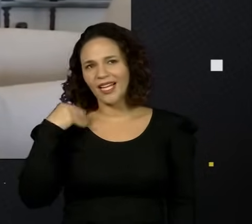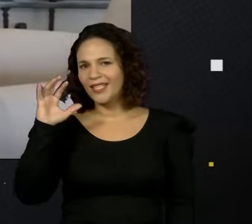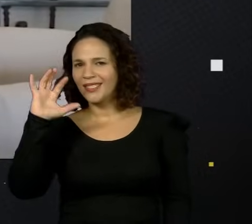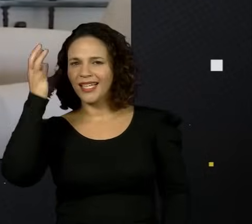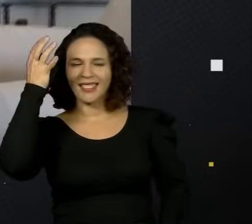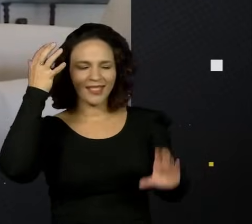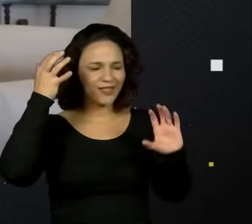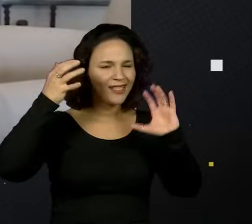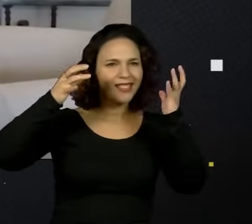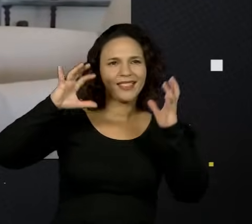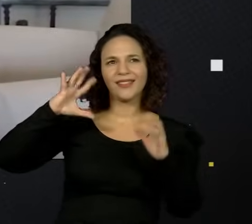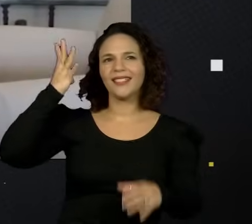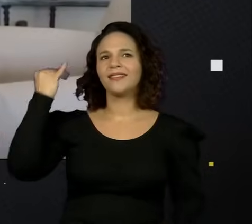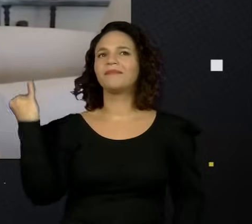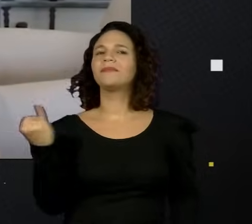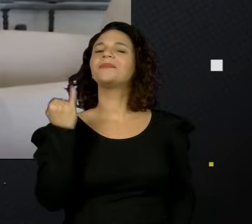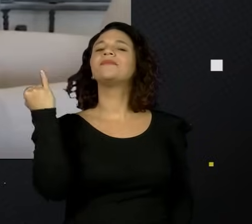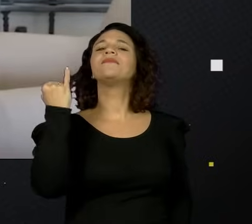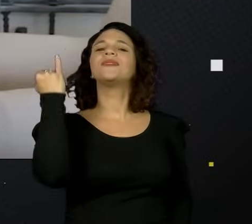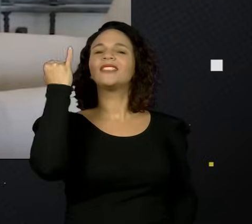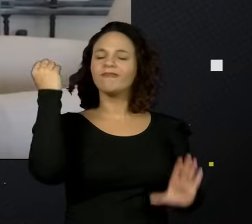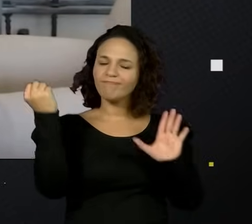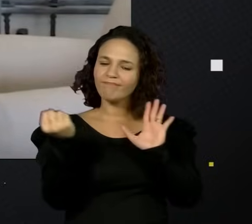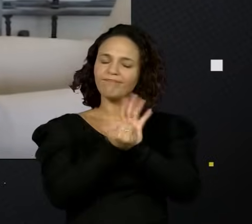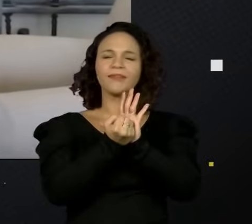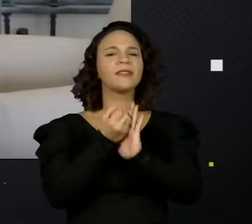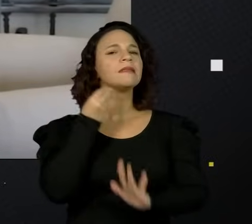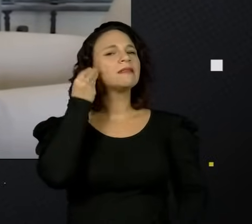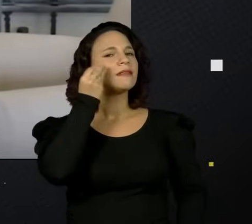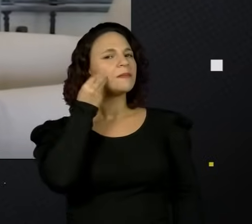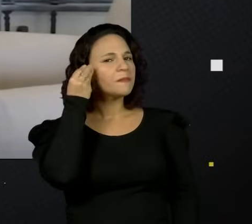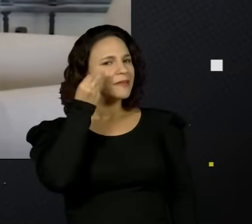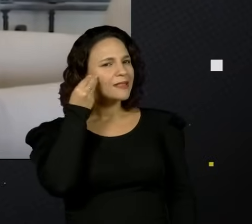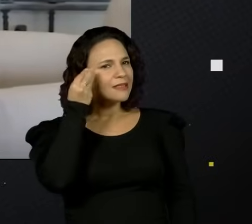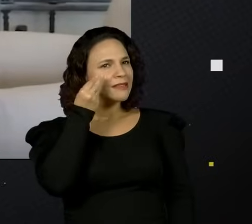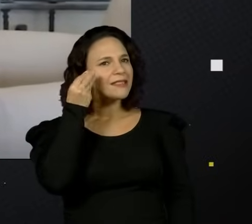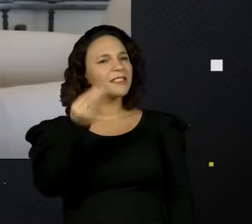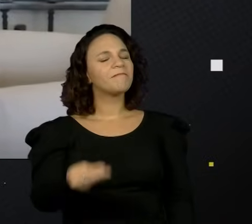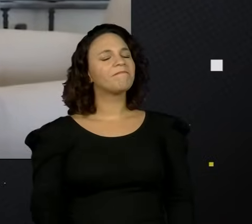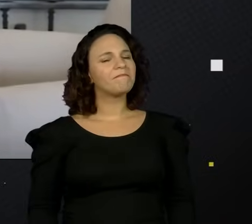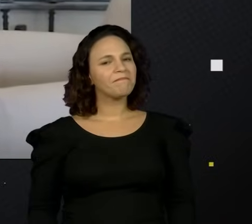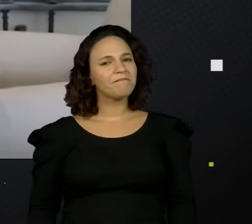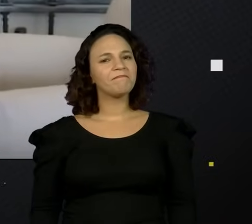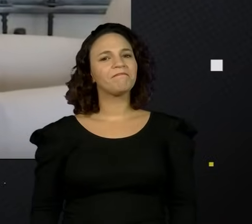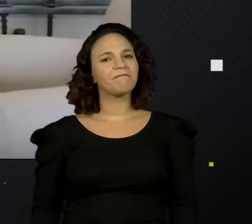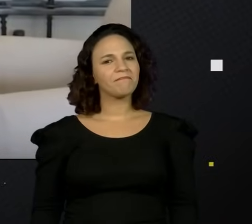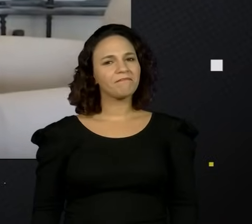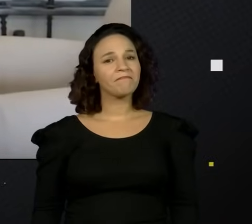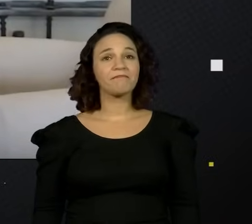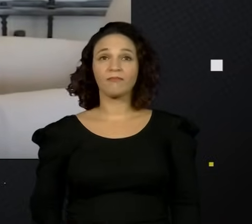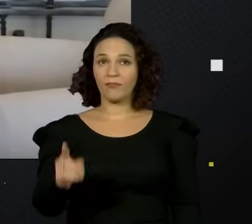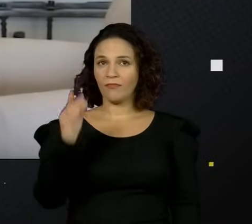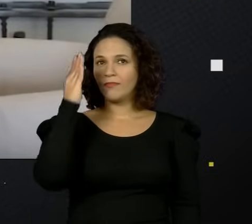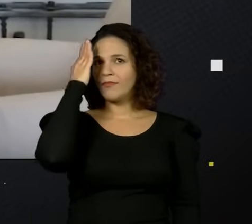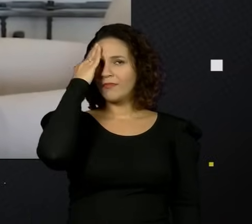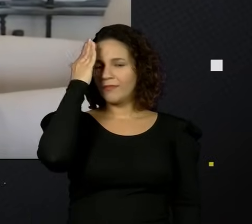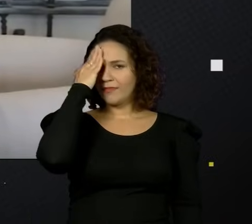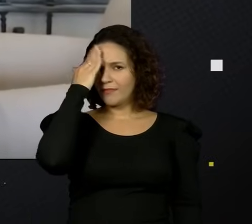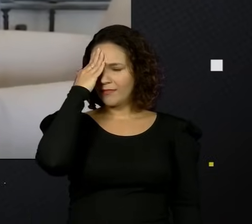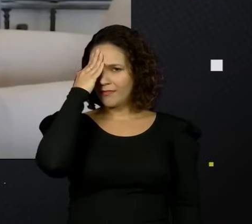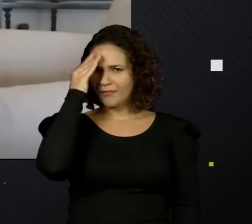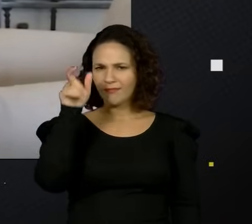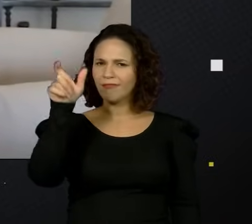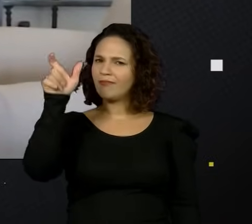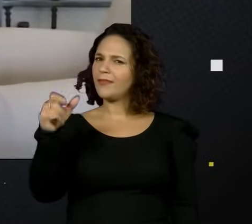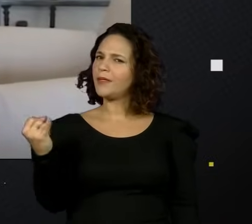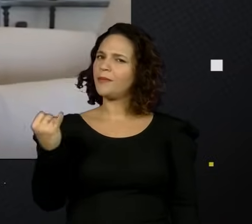acontecimentos importantes, de tanta vivência. Você sabe que é muito importante para mim,